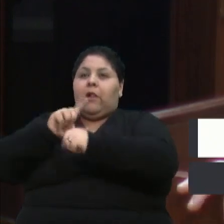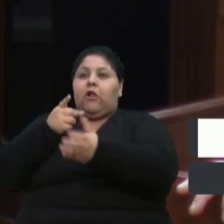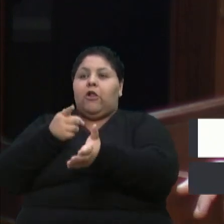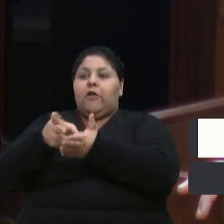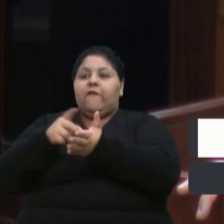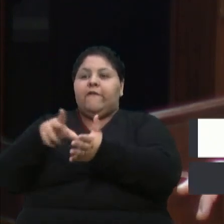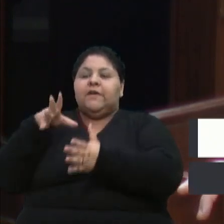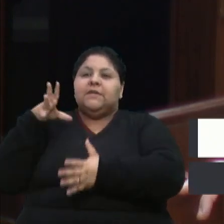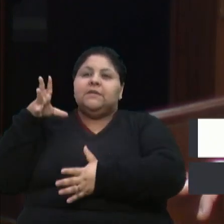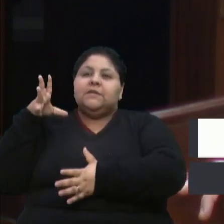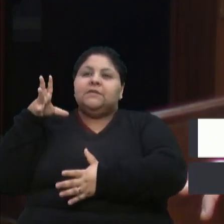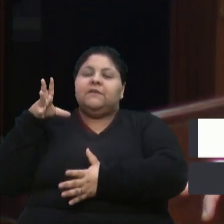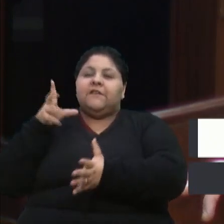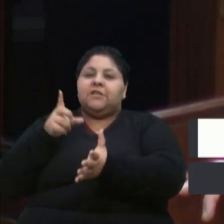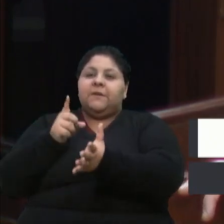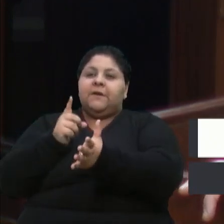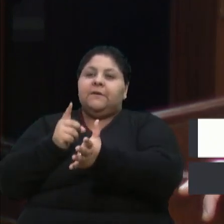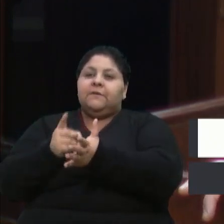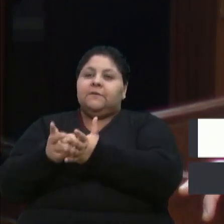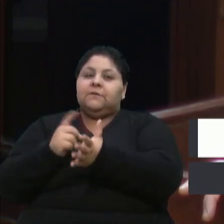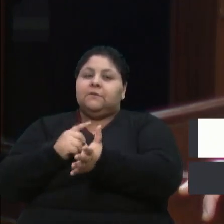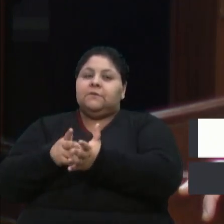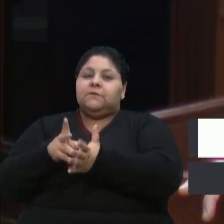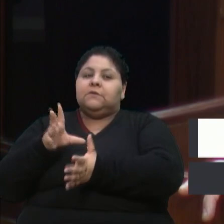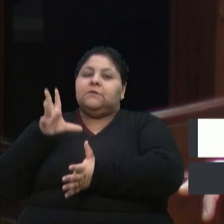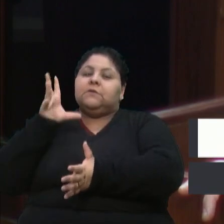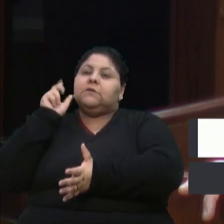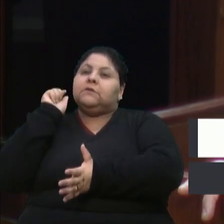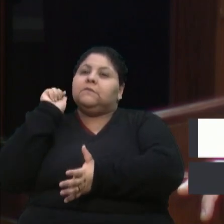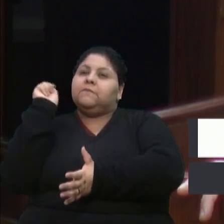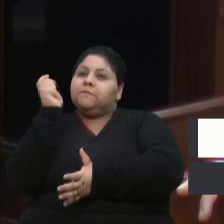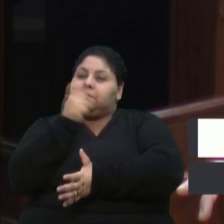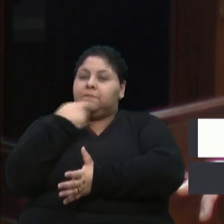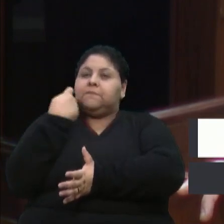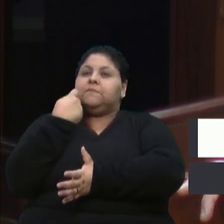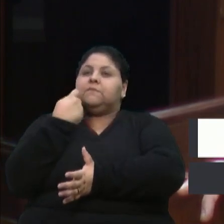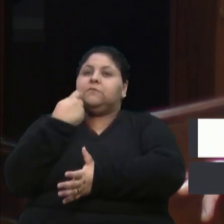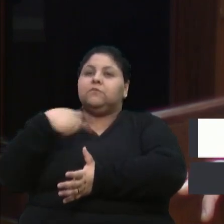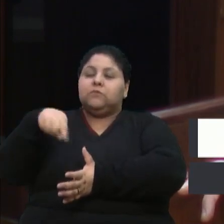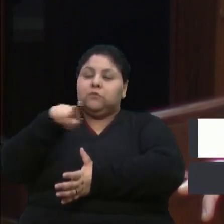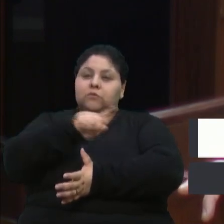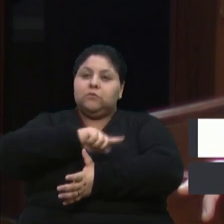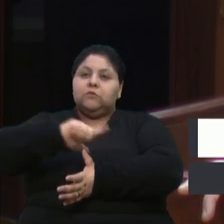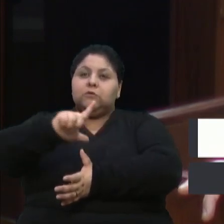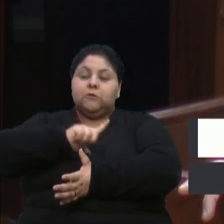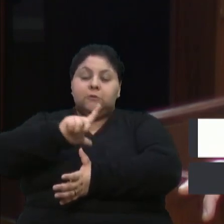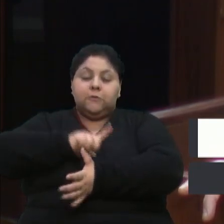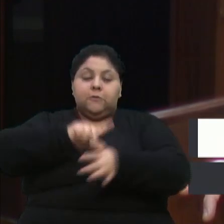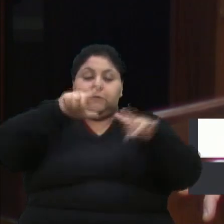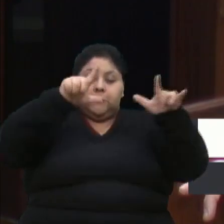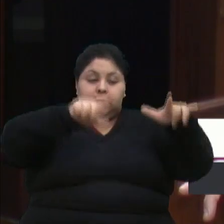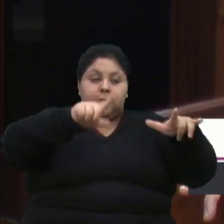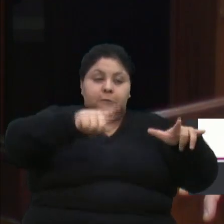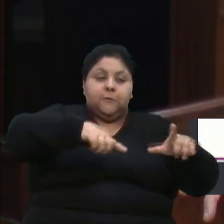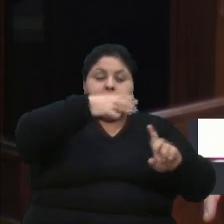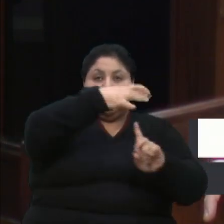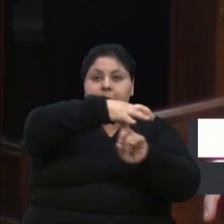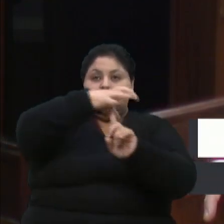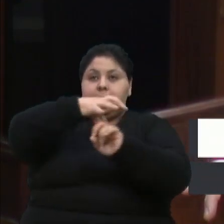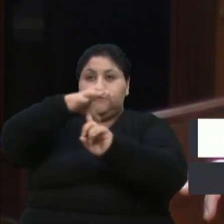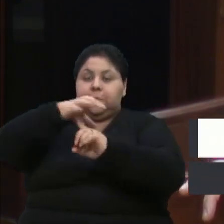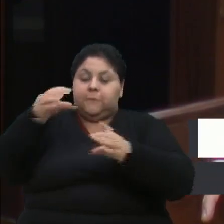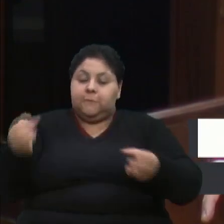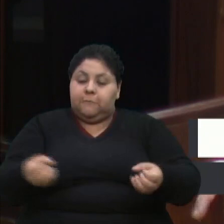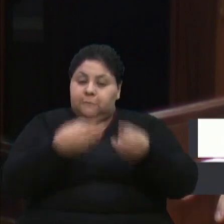principalmente no verão, ocupa também todo o estacionamento. Nós teremos esse espaço de feiras, eventos, a